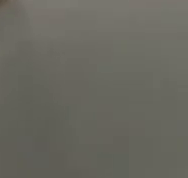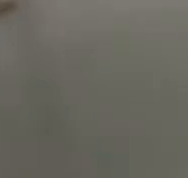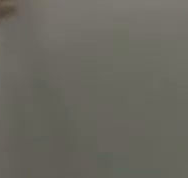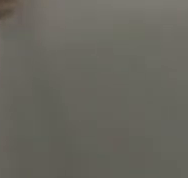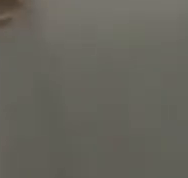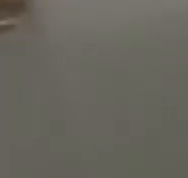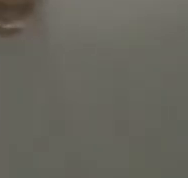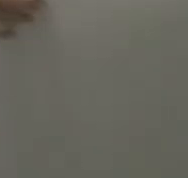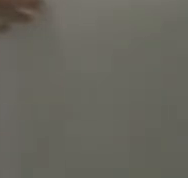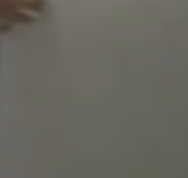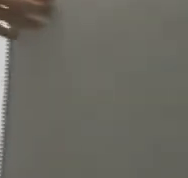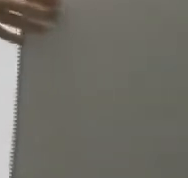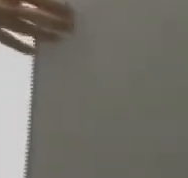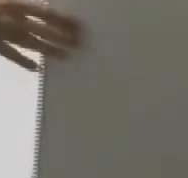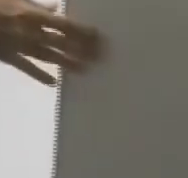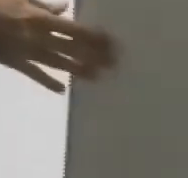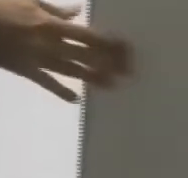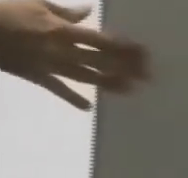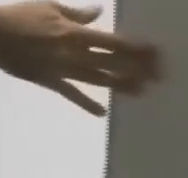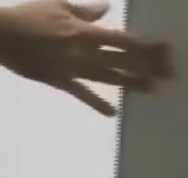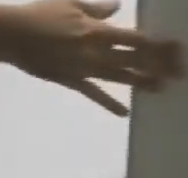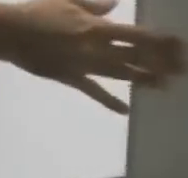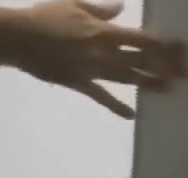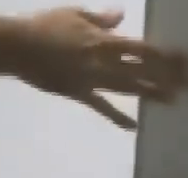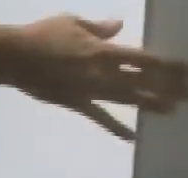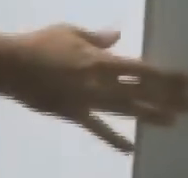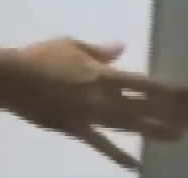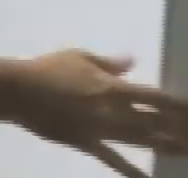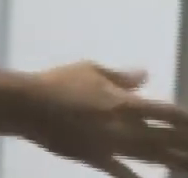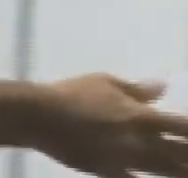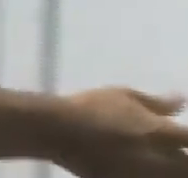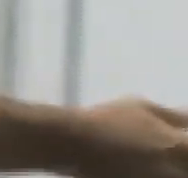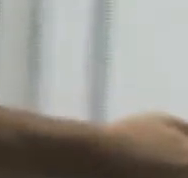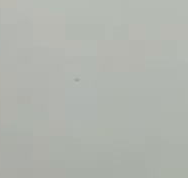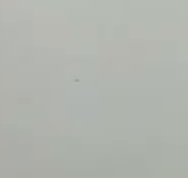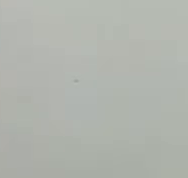Tá com áudio, mas daí era quando umas conversas.